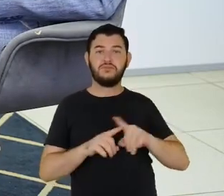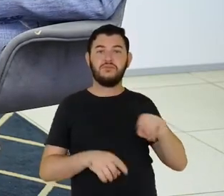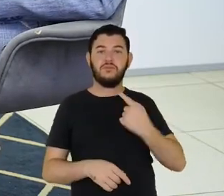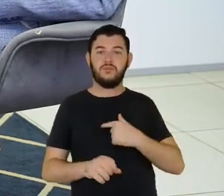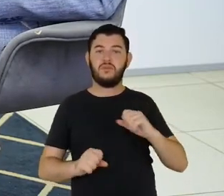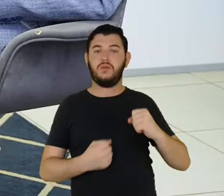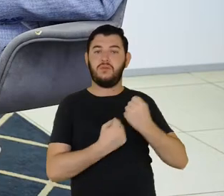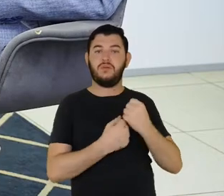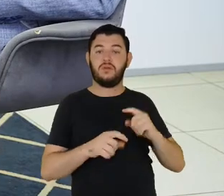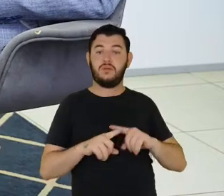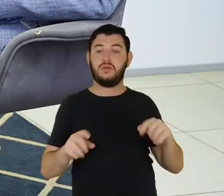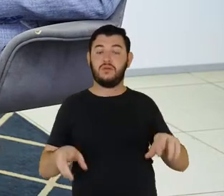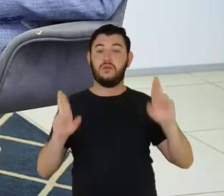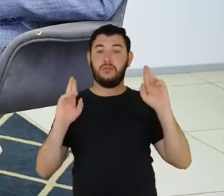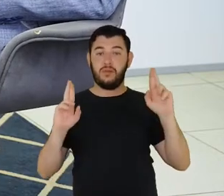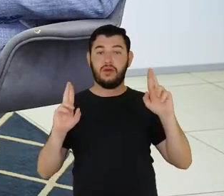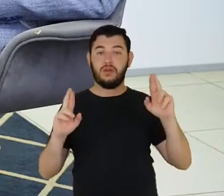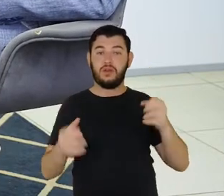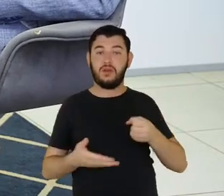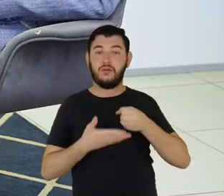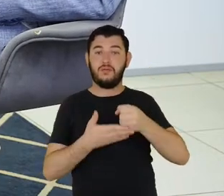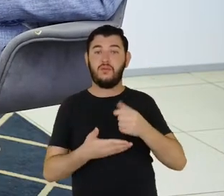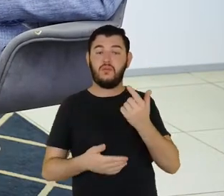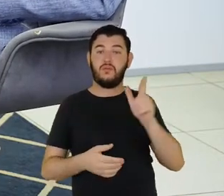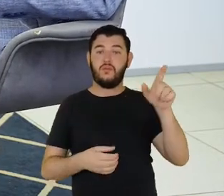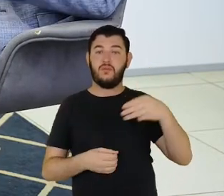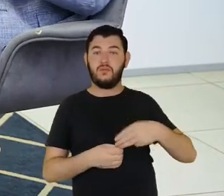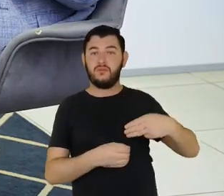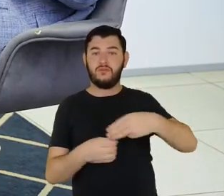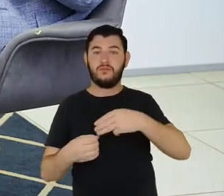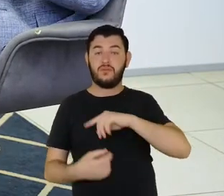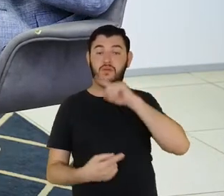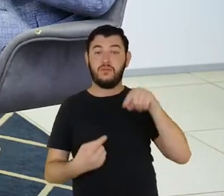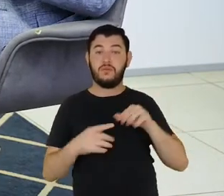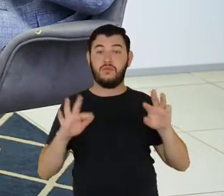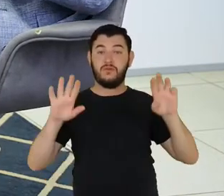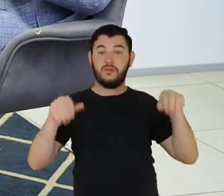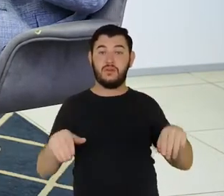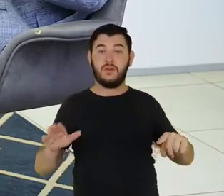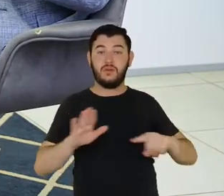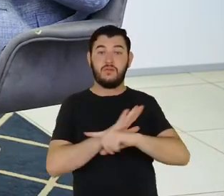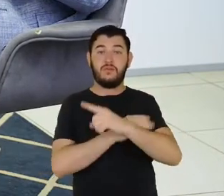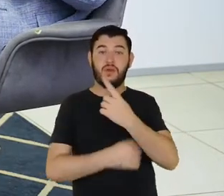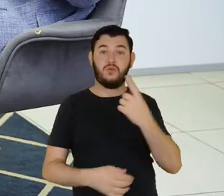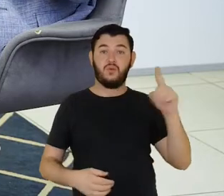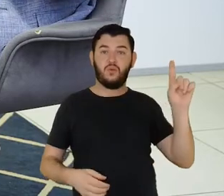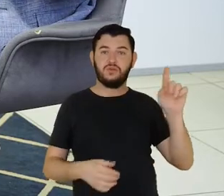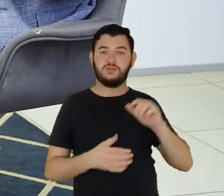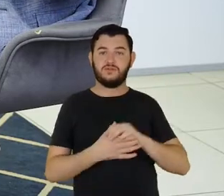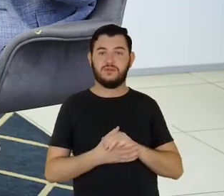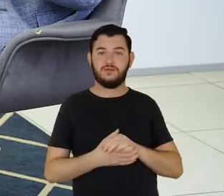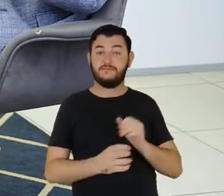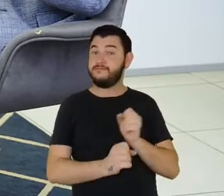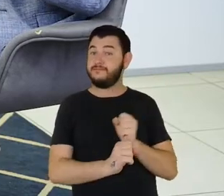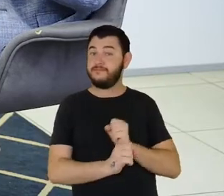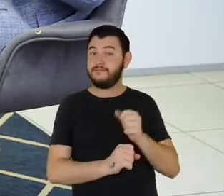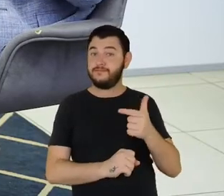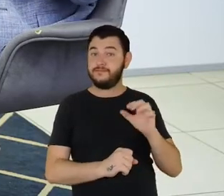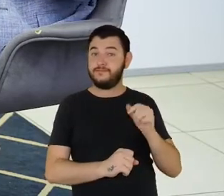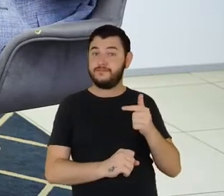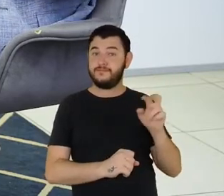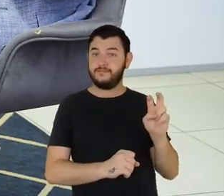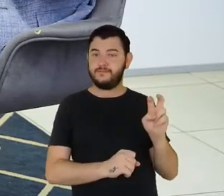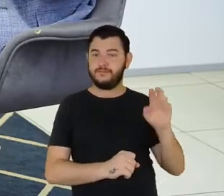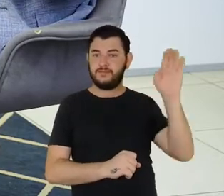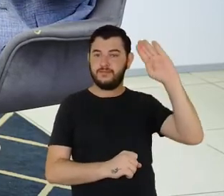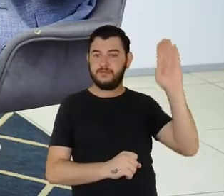também. José, só para a gente finalizar agora, a última pergunta. Agora em 2025 o Brasil ele já começa a preparar o cenário para as eleições